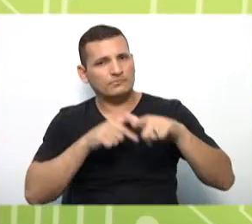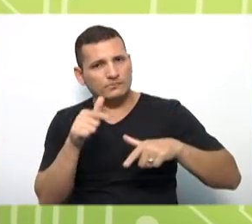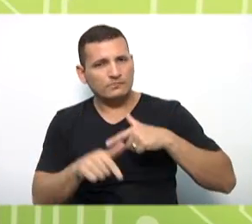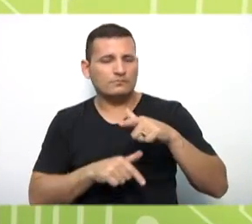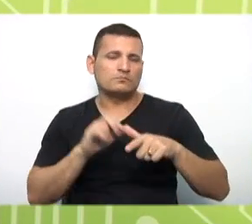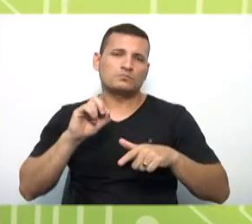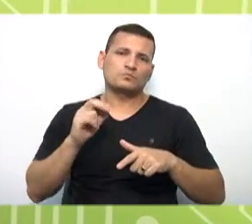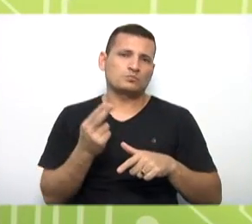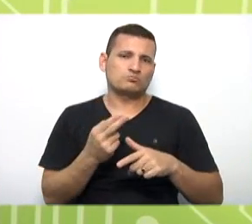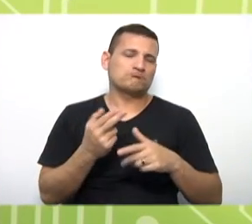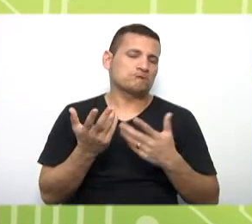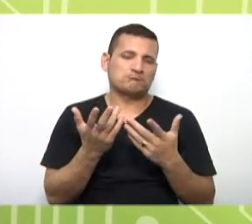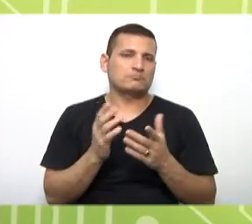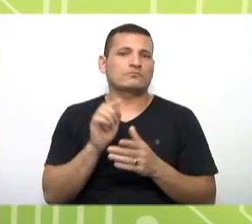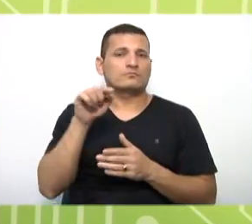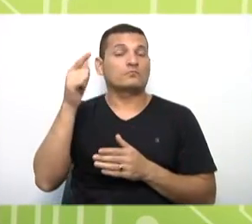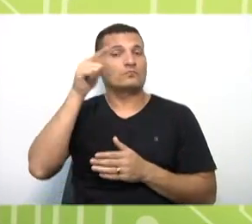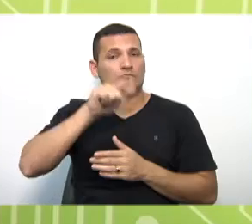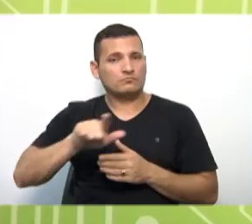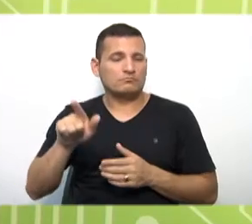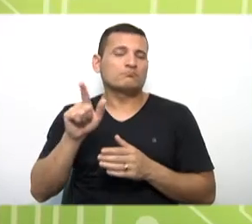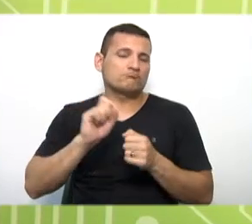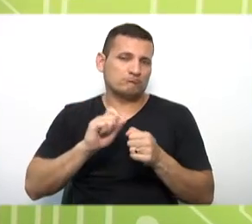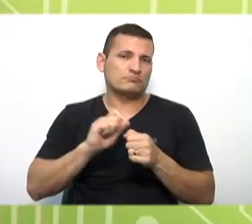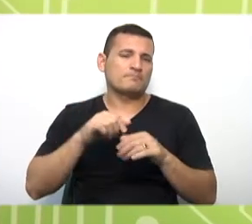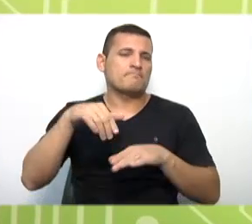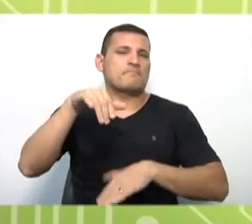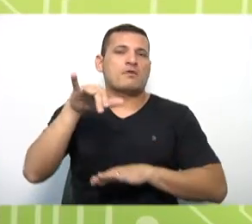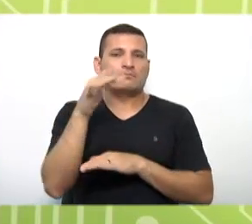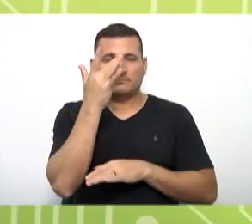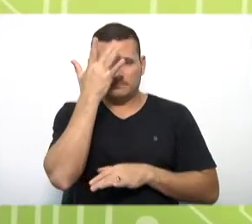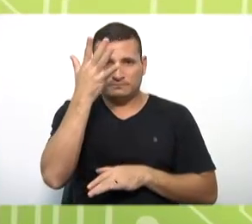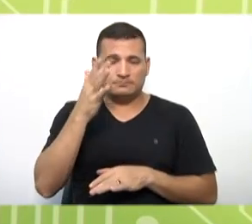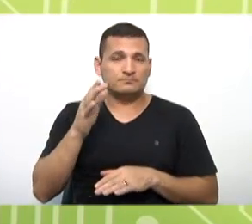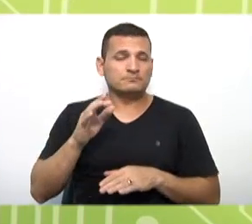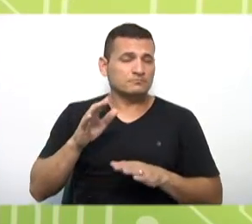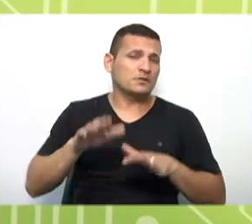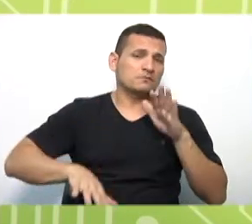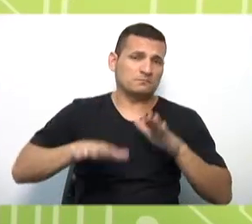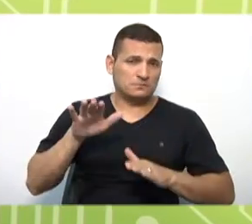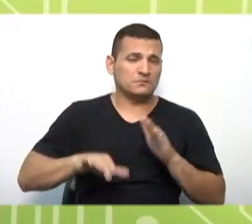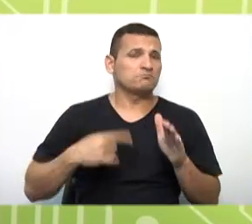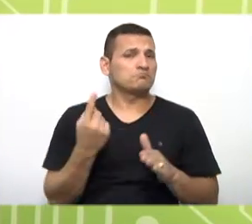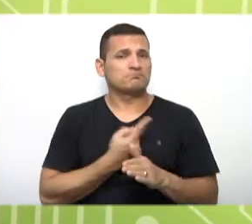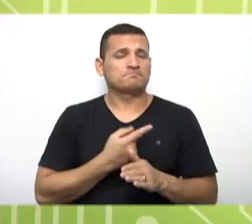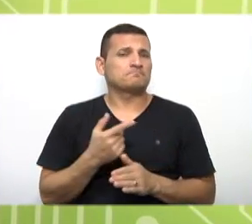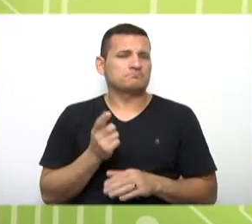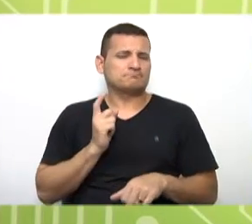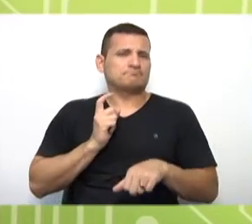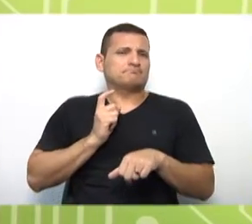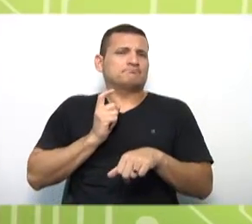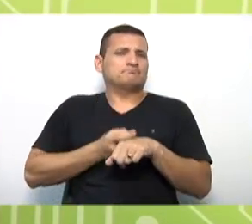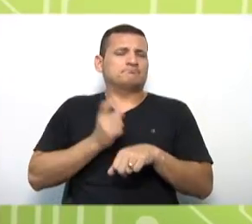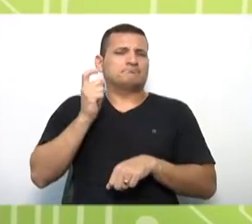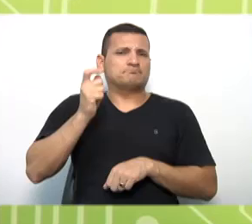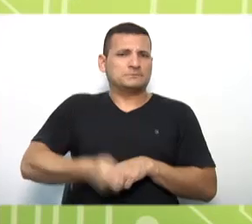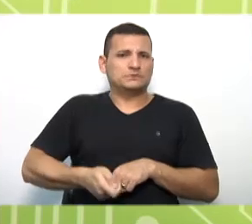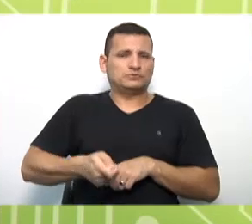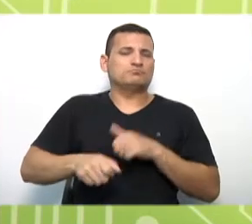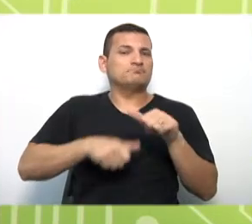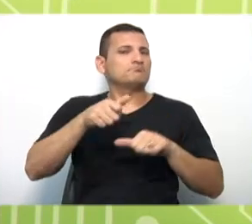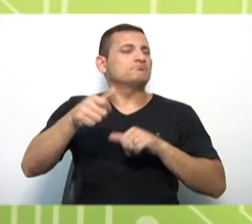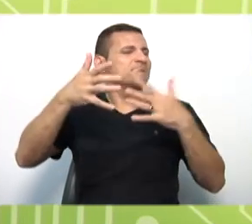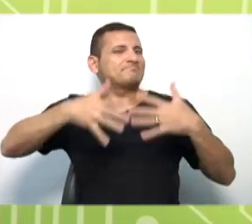empreendendo, vocês consigam aplicar com mais facilidade. Mas muitas vezes a gente é inflexível às mudanças mais do que a